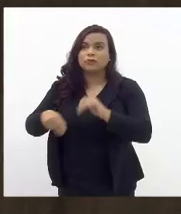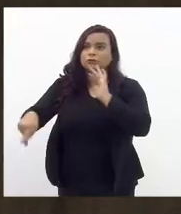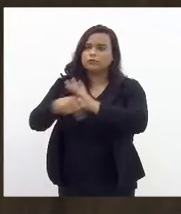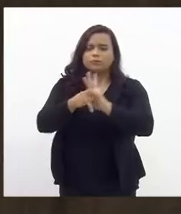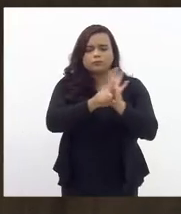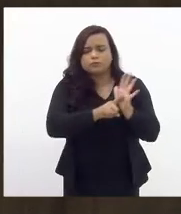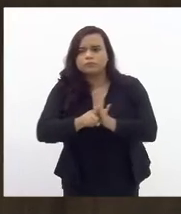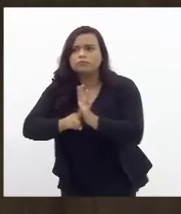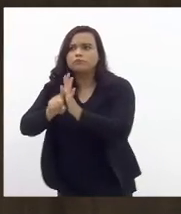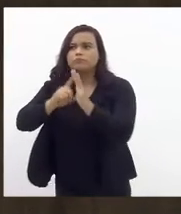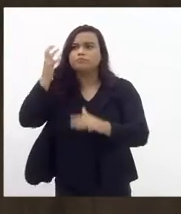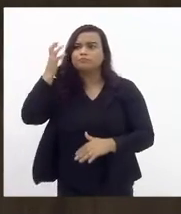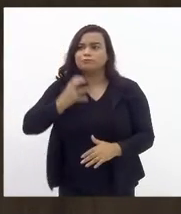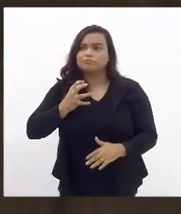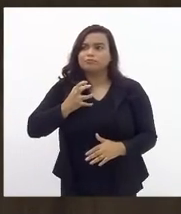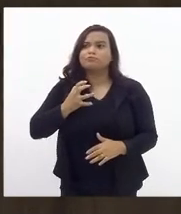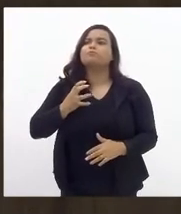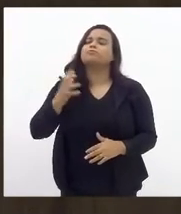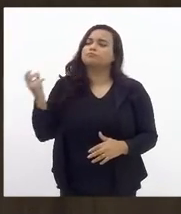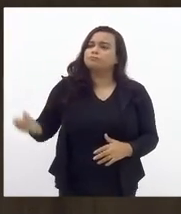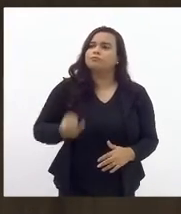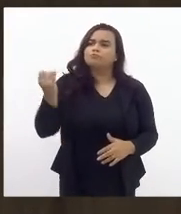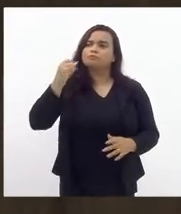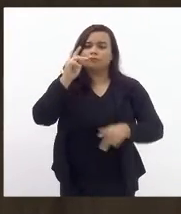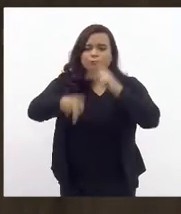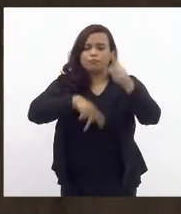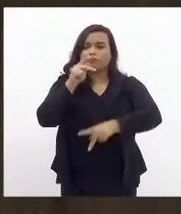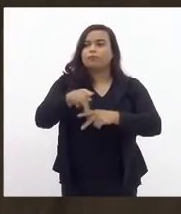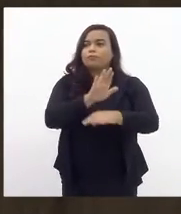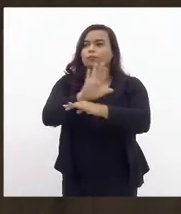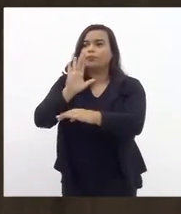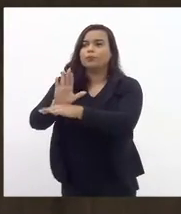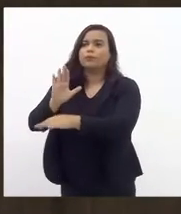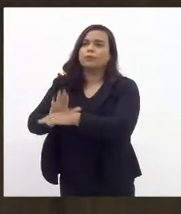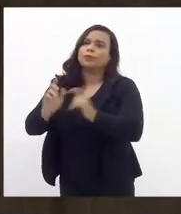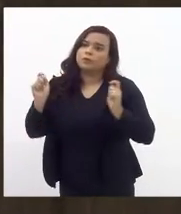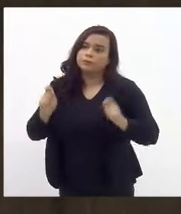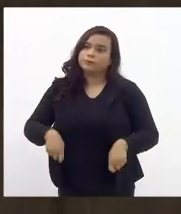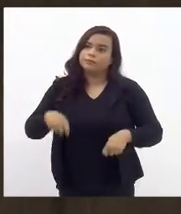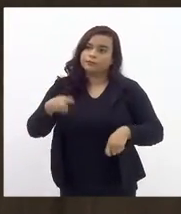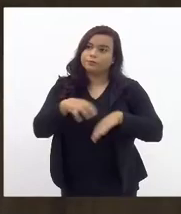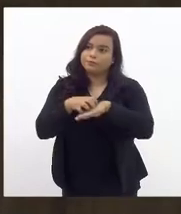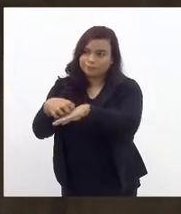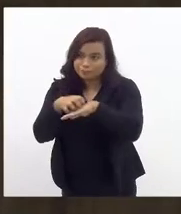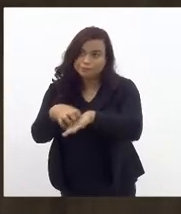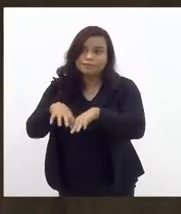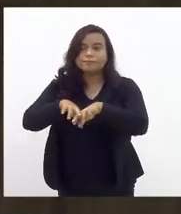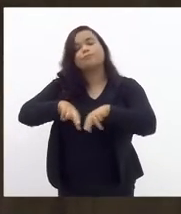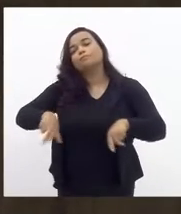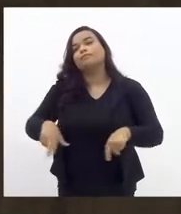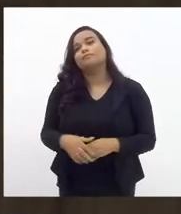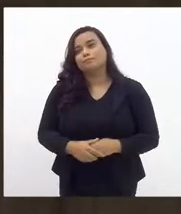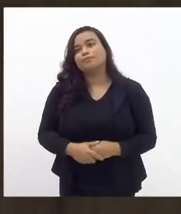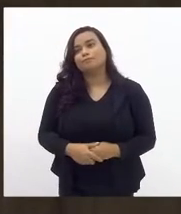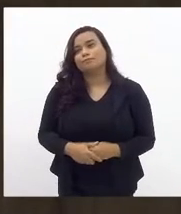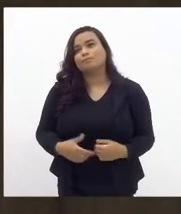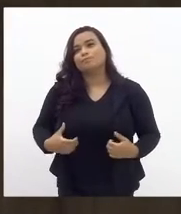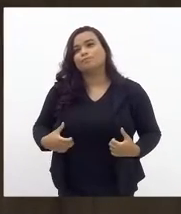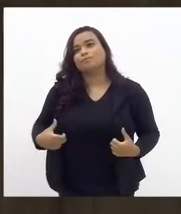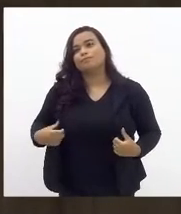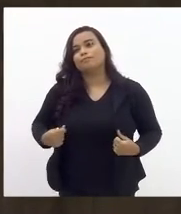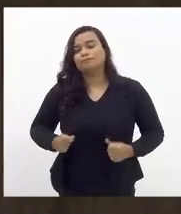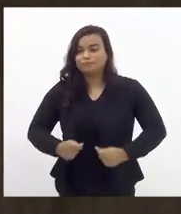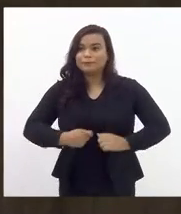para apurar aquilo que a população necessita, que é o transporte público, que é o transporte de